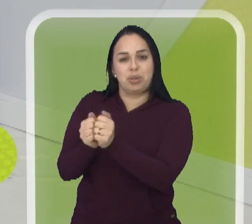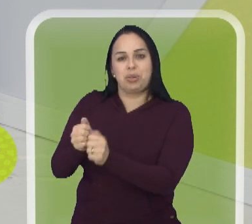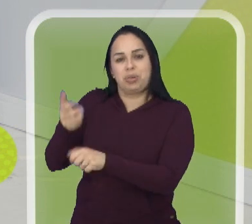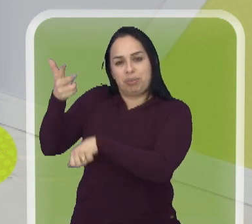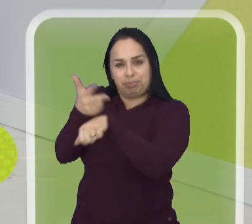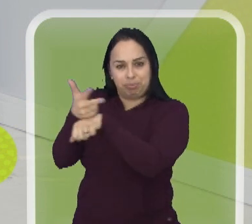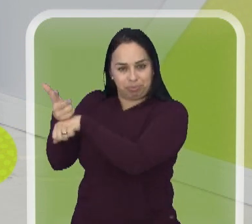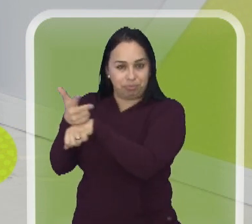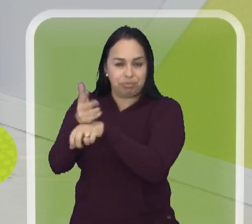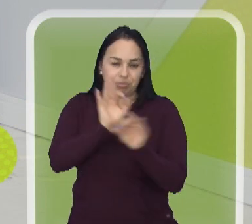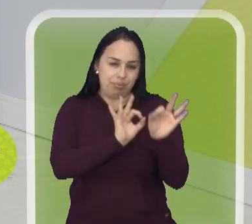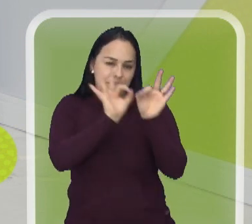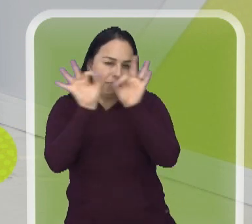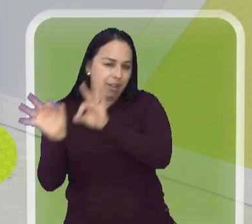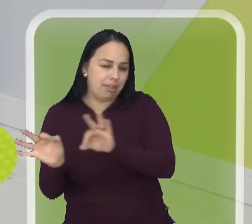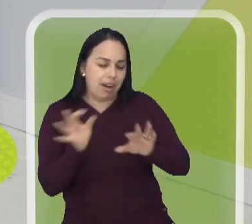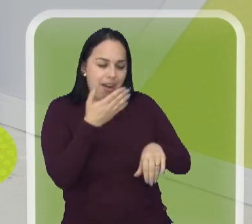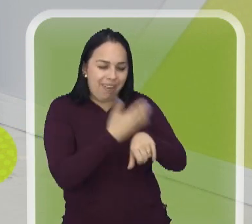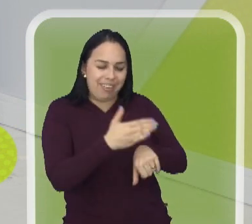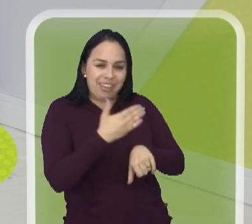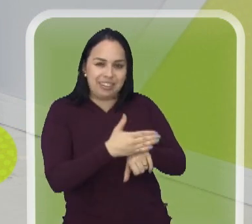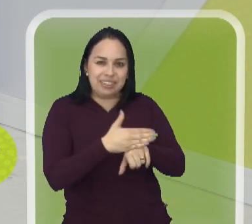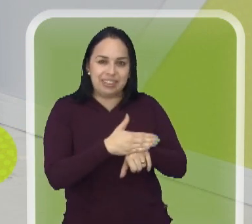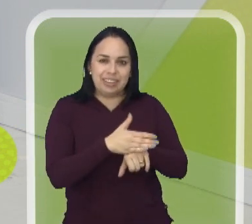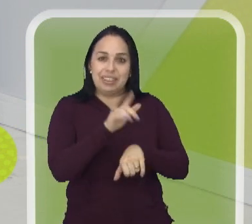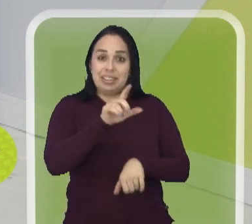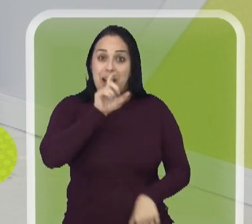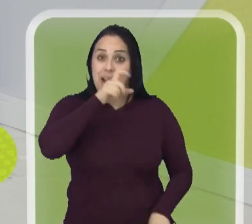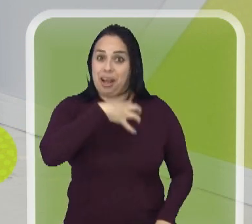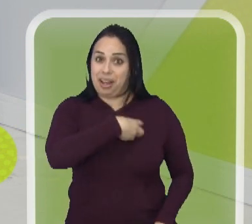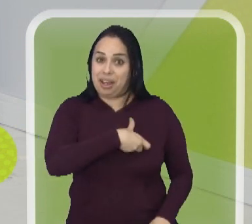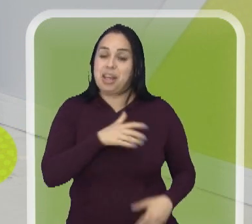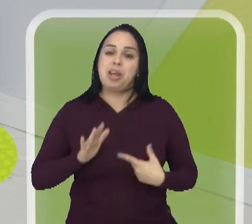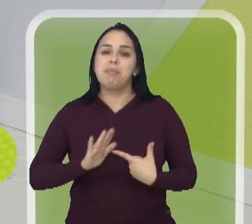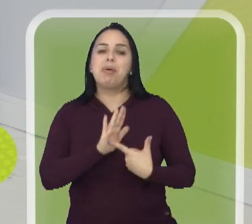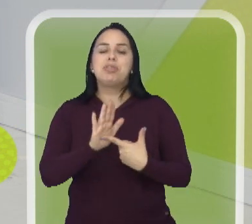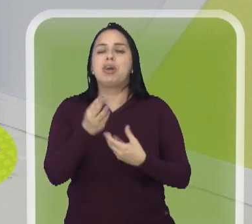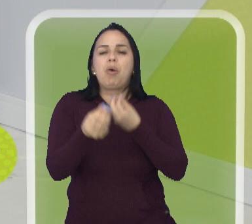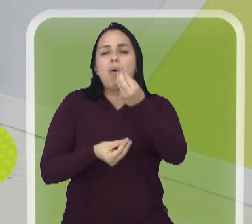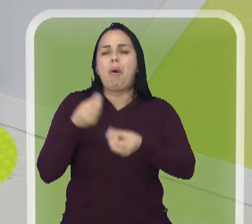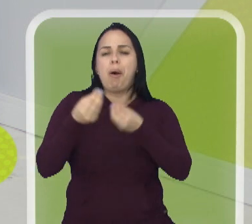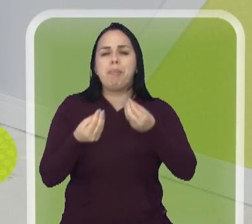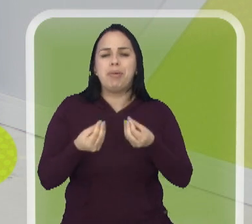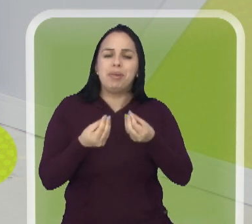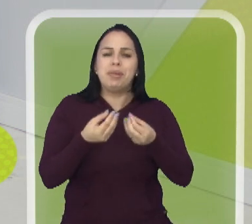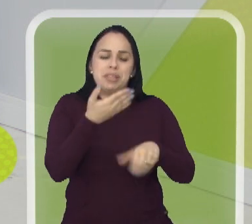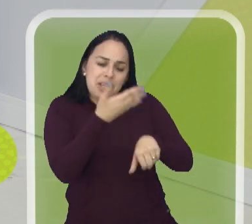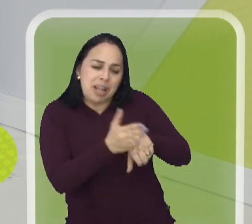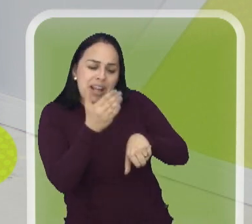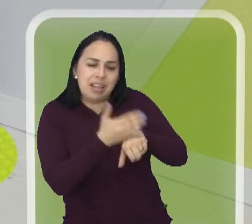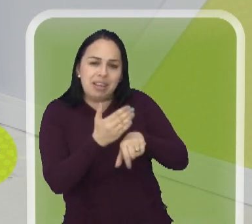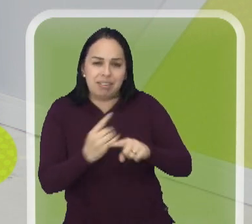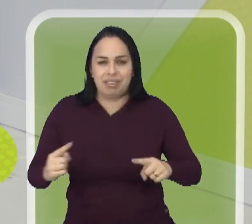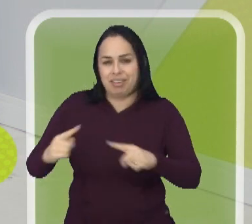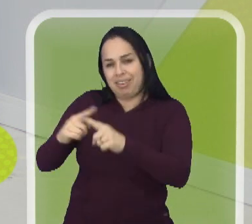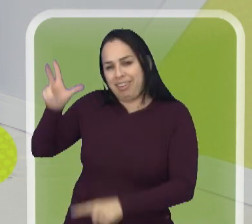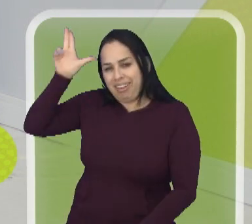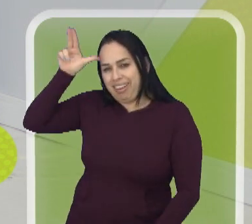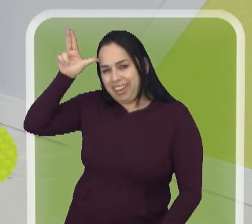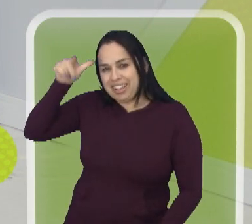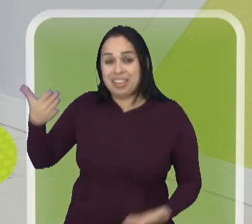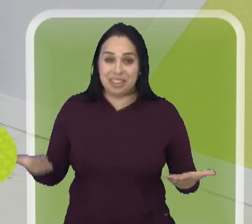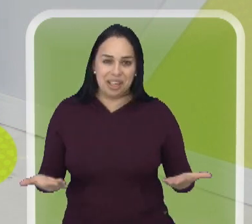Rizzi, acompanharam o treino das meninas da Águia do Vale e mostram a preparação para encarar as Coelhas de Minas